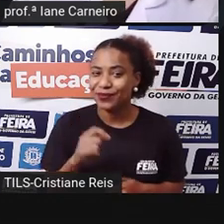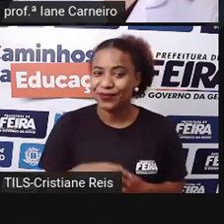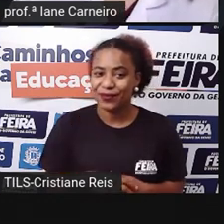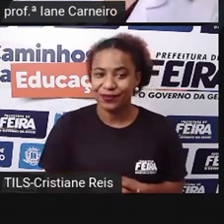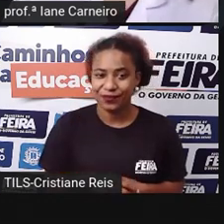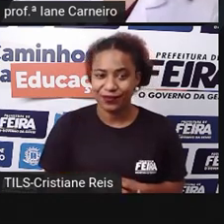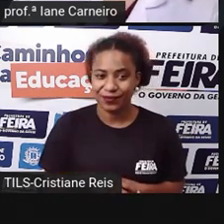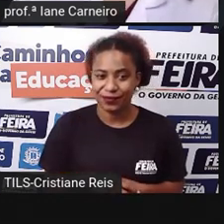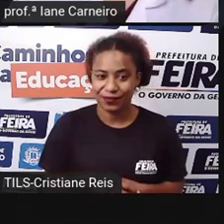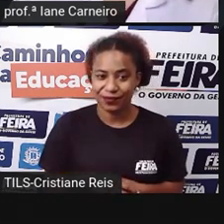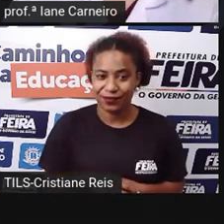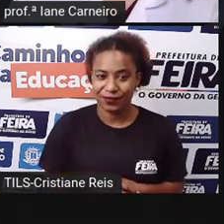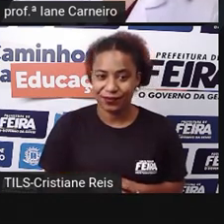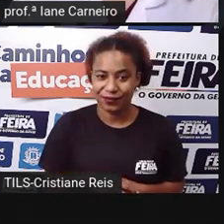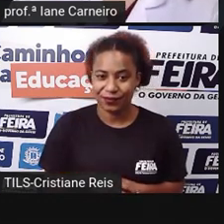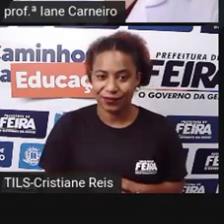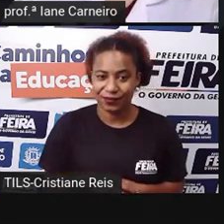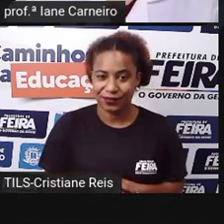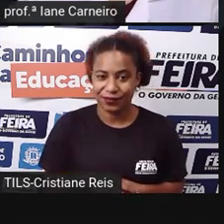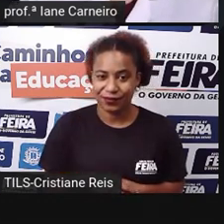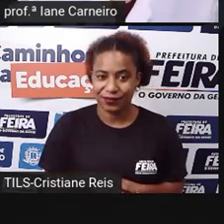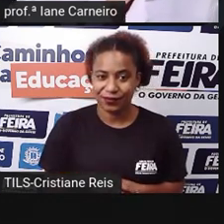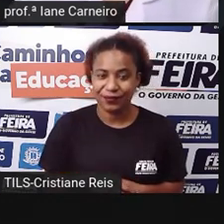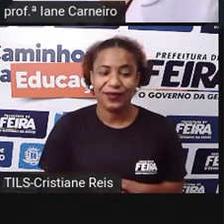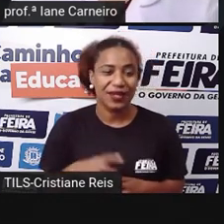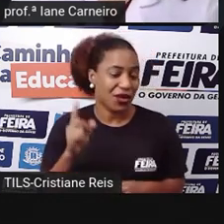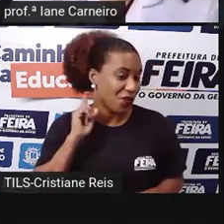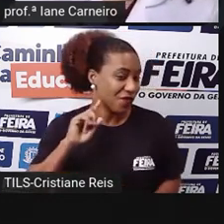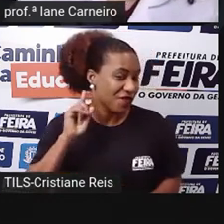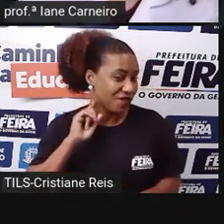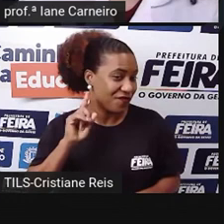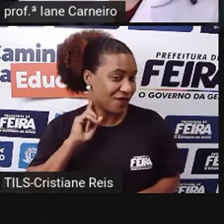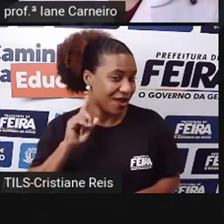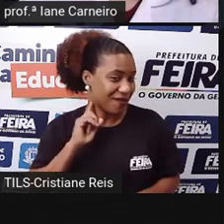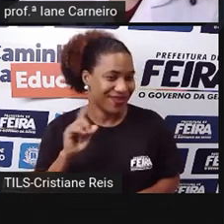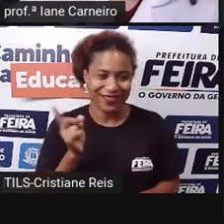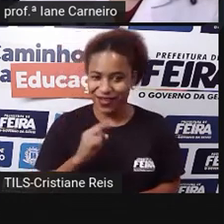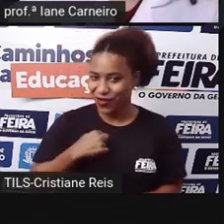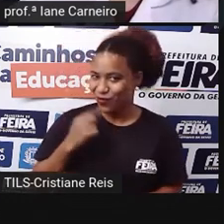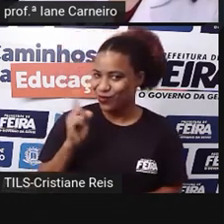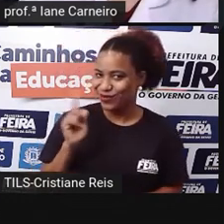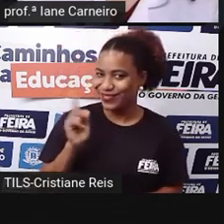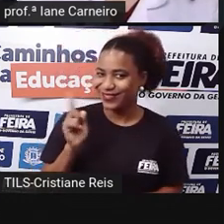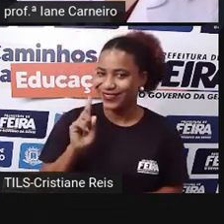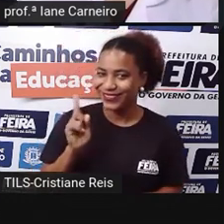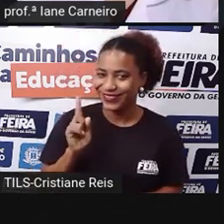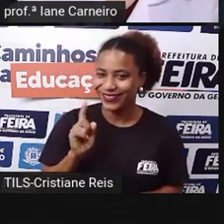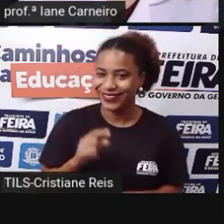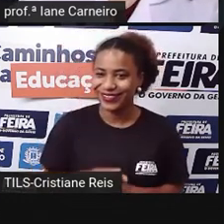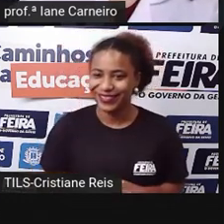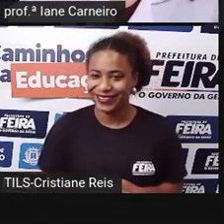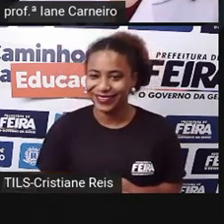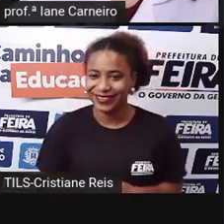A prota falou Flamengo, mas a prota é flamenguista, não. As cores do Flamengo